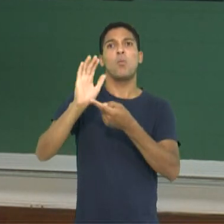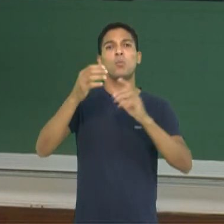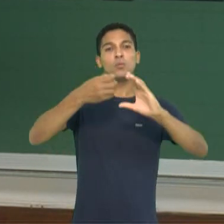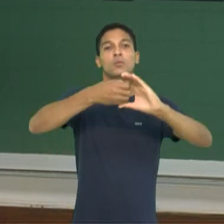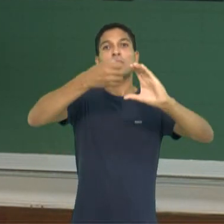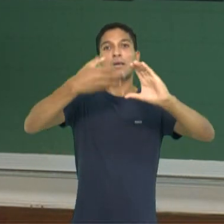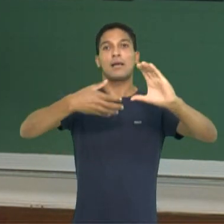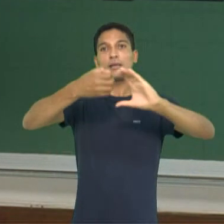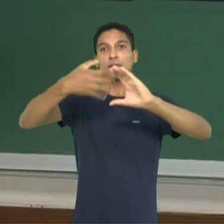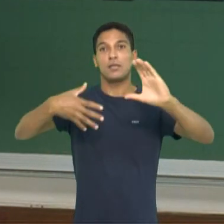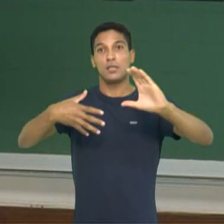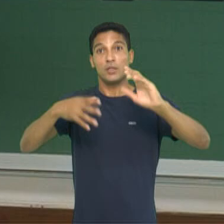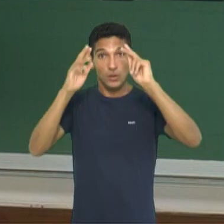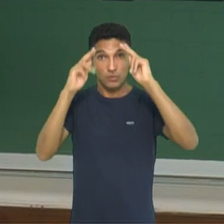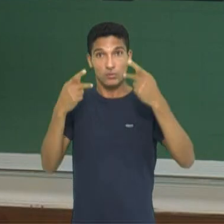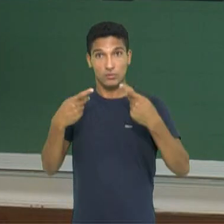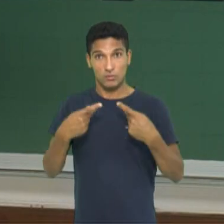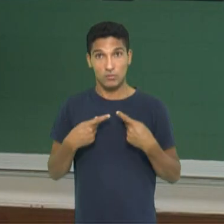dialética.